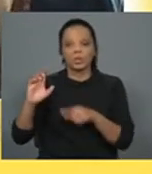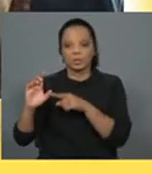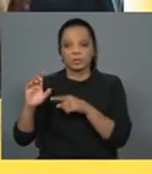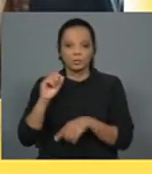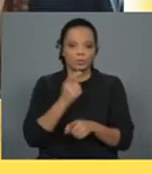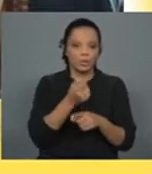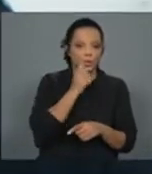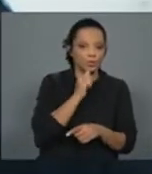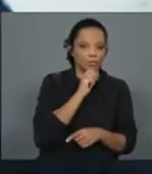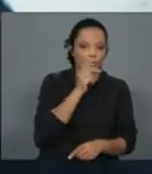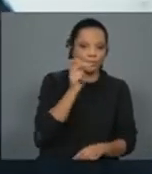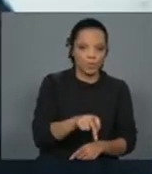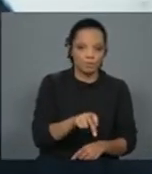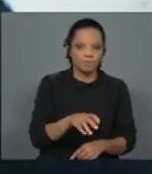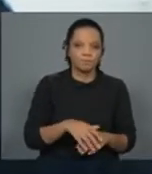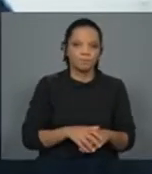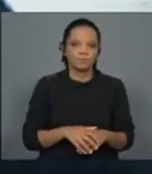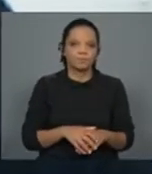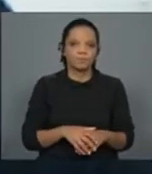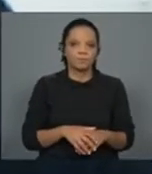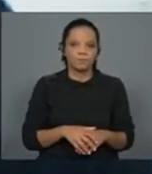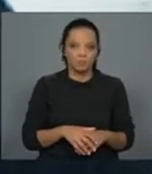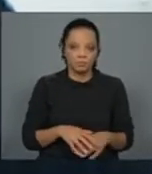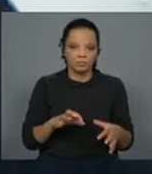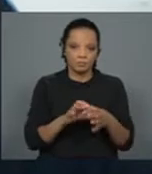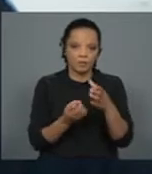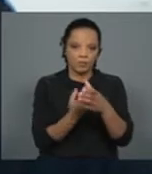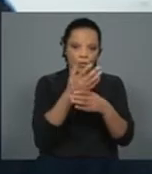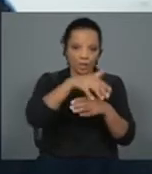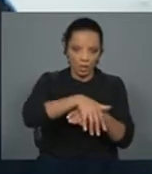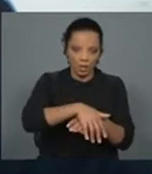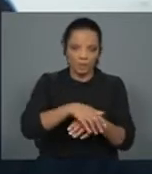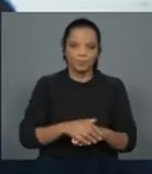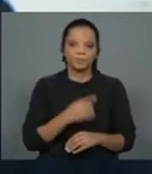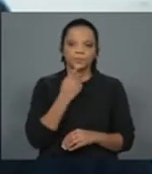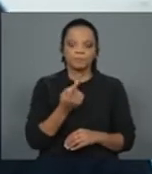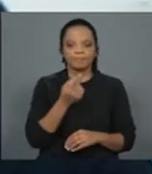aparecer associada à atividade vulcânica, digamos